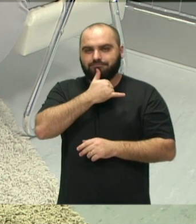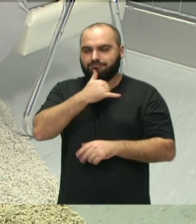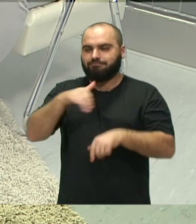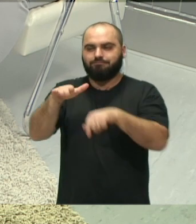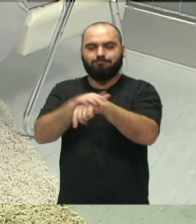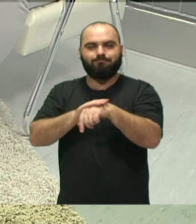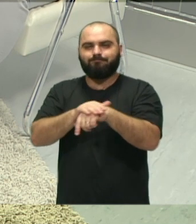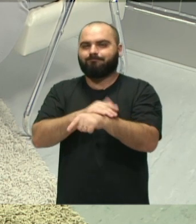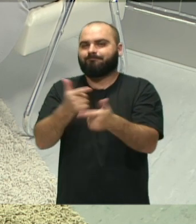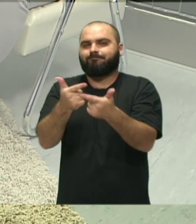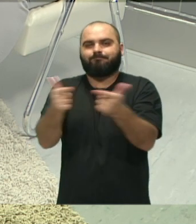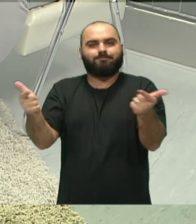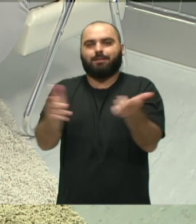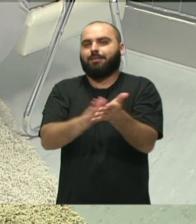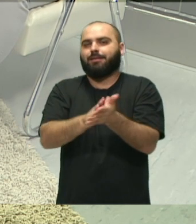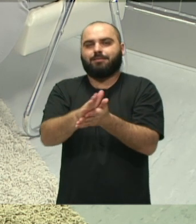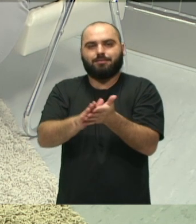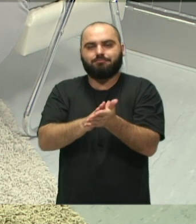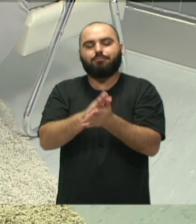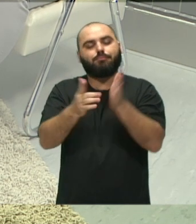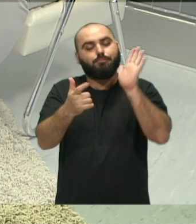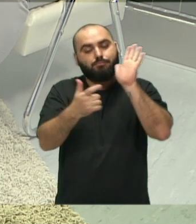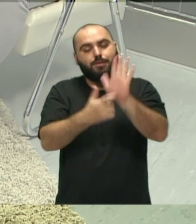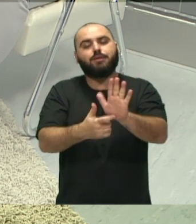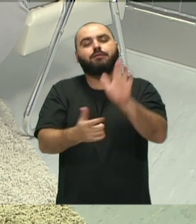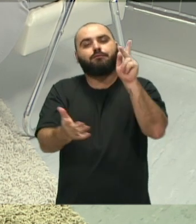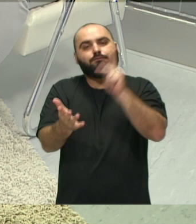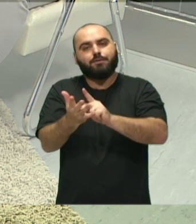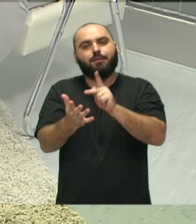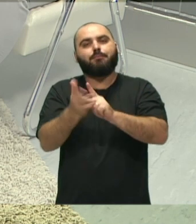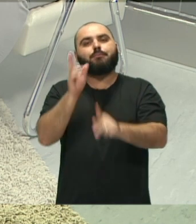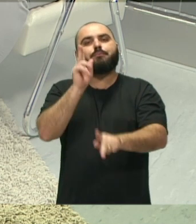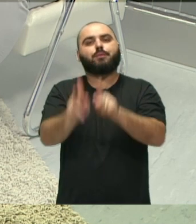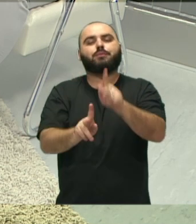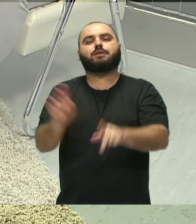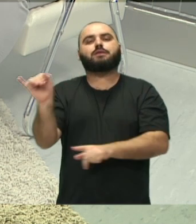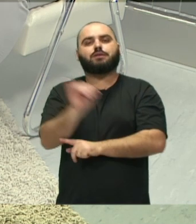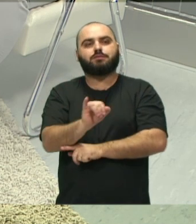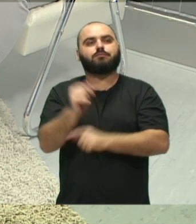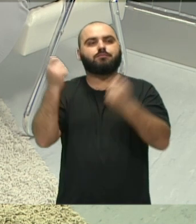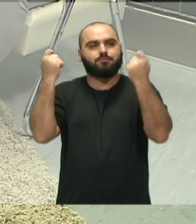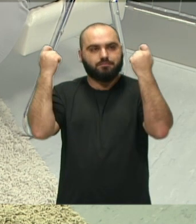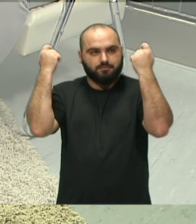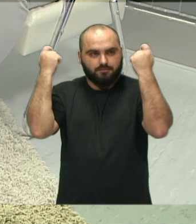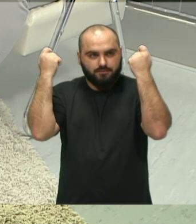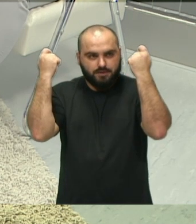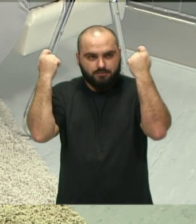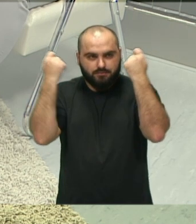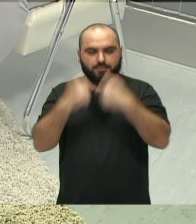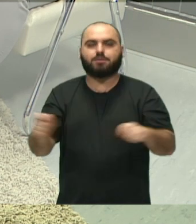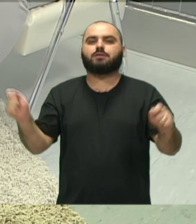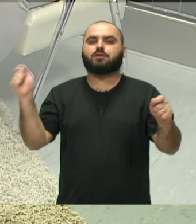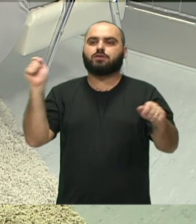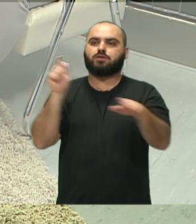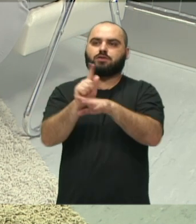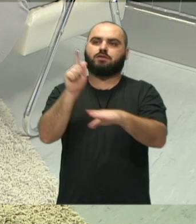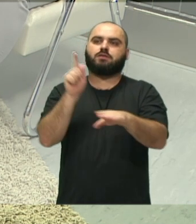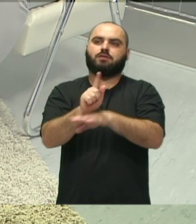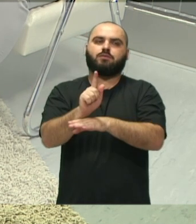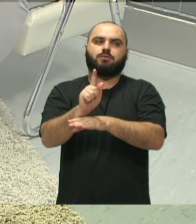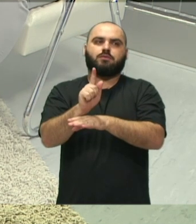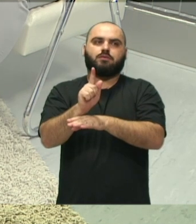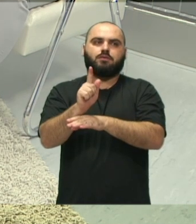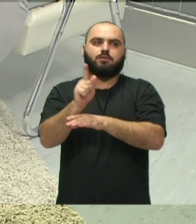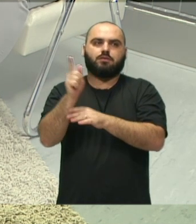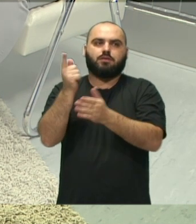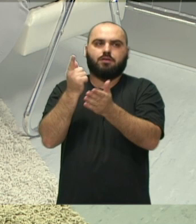conversas e que mostra para a população de Itajaí que nós precisamos de uma gestão que realmente converse